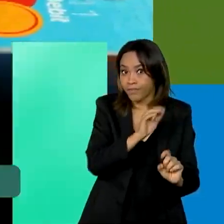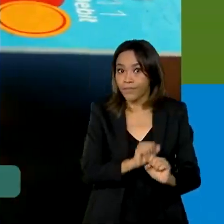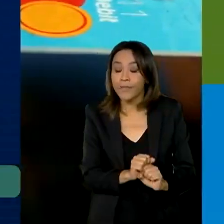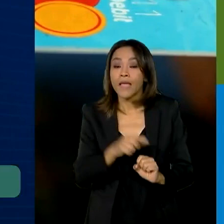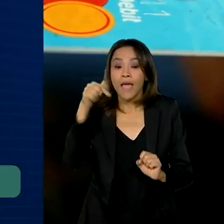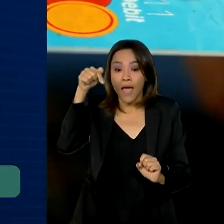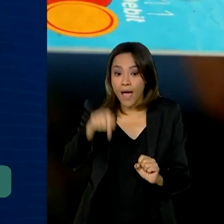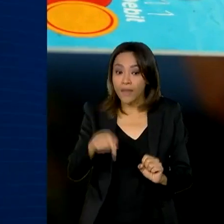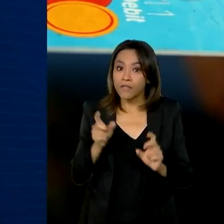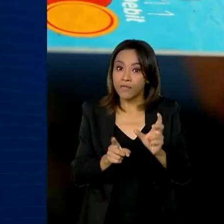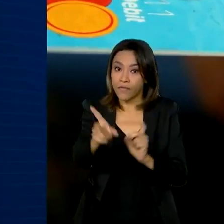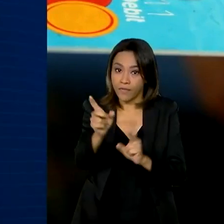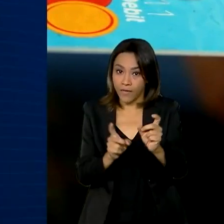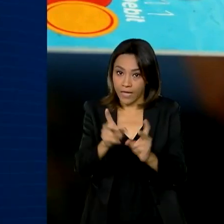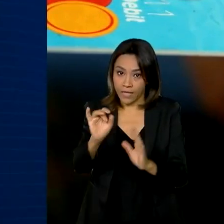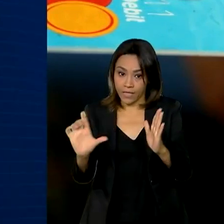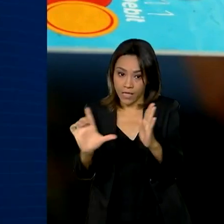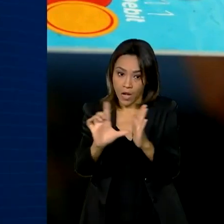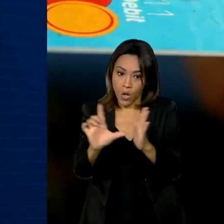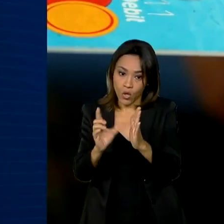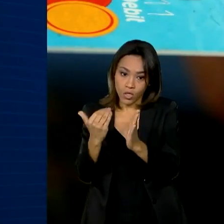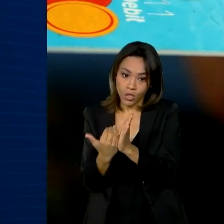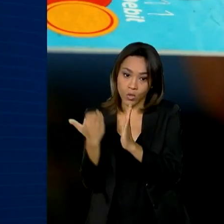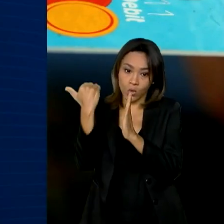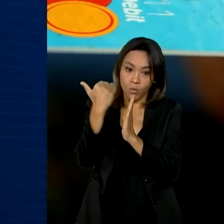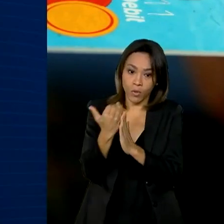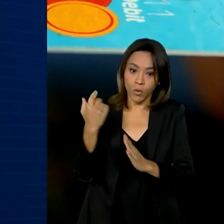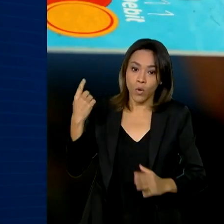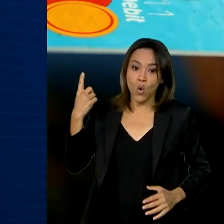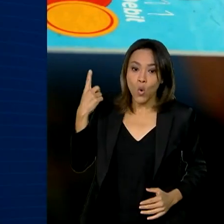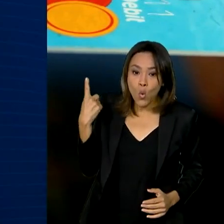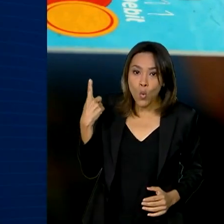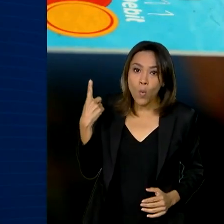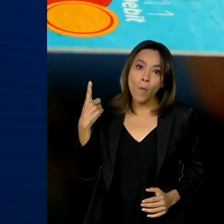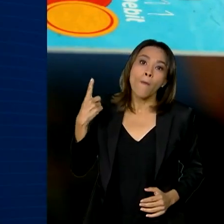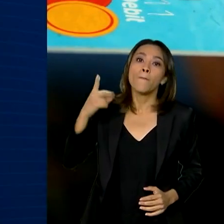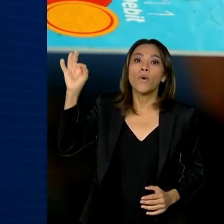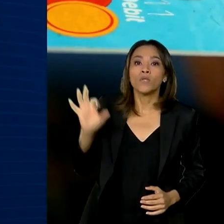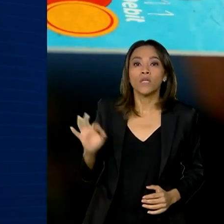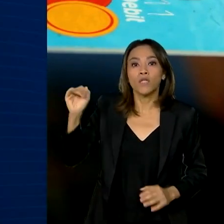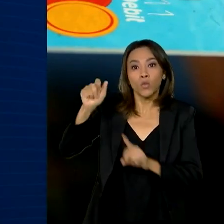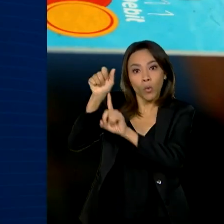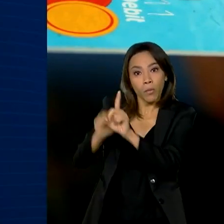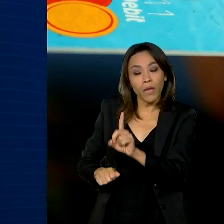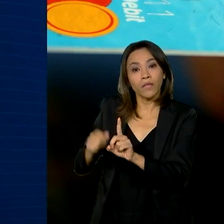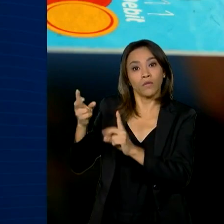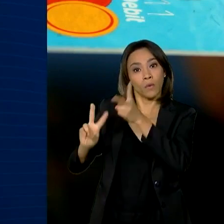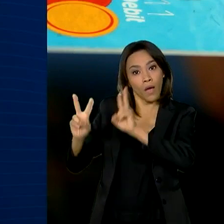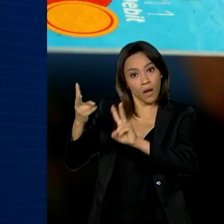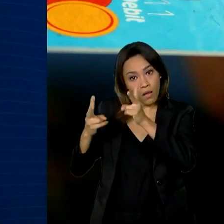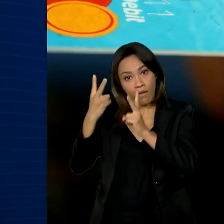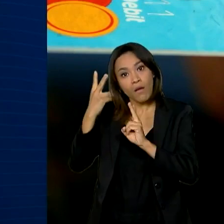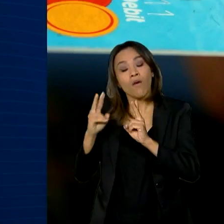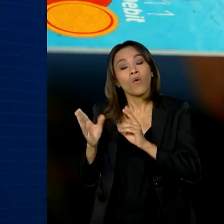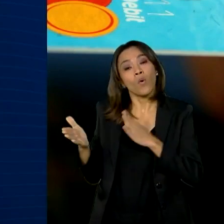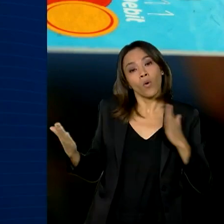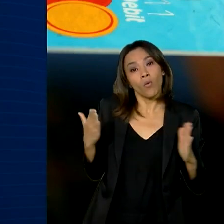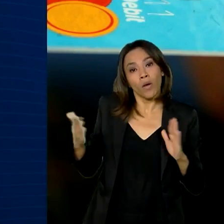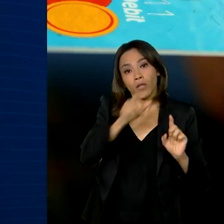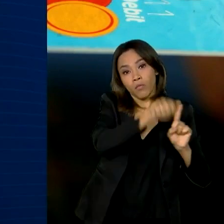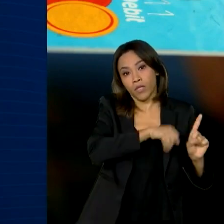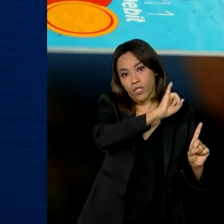vendas no varejo subiram 1% no mês do Carnaval em relação ao mês de janeiro, uma alta